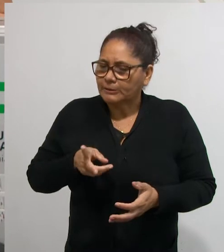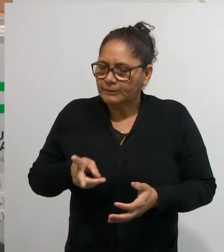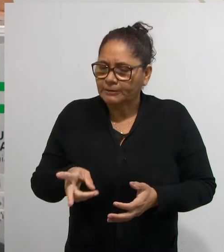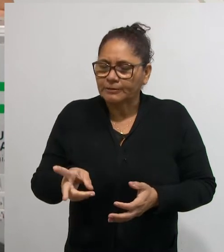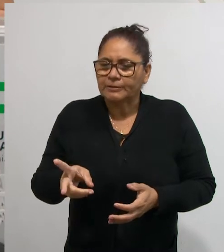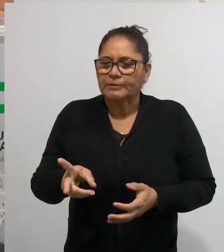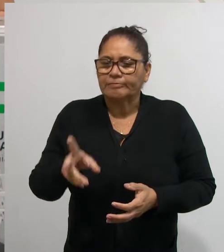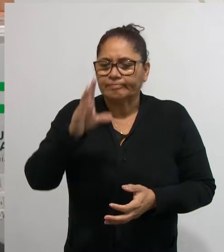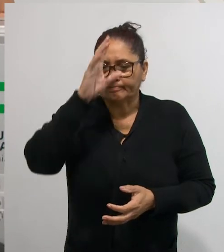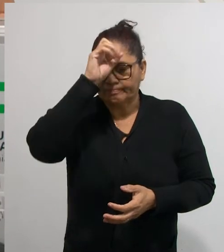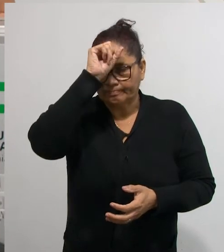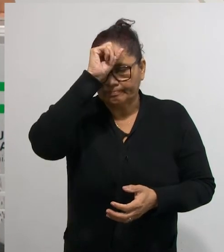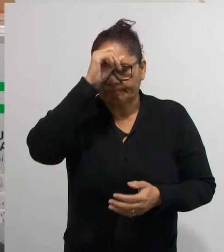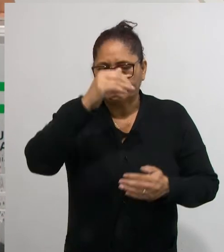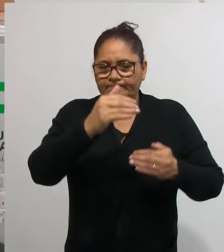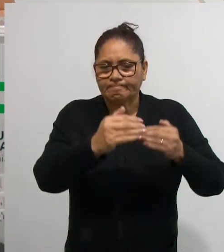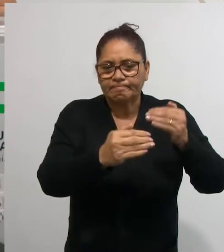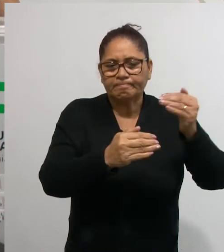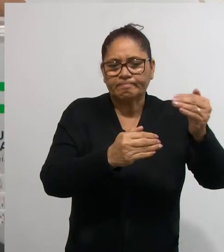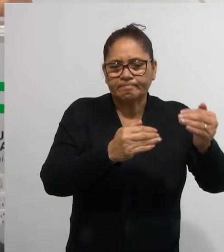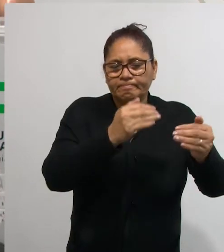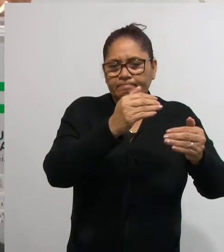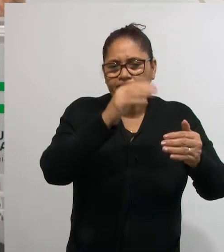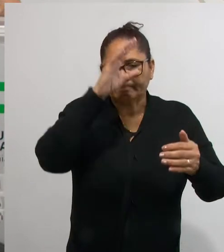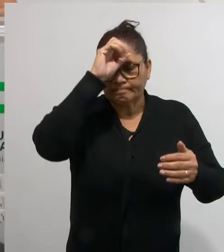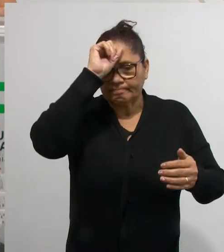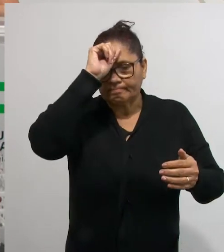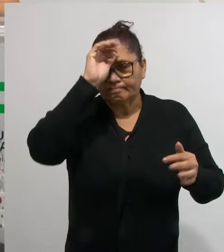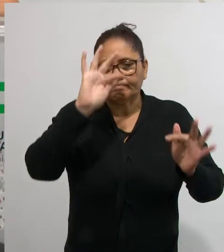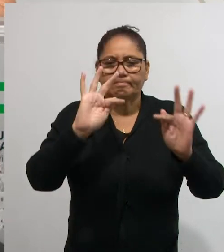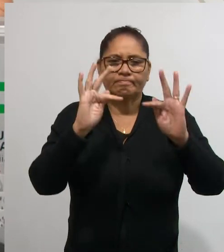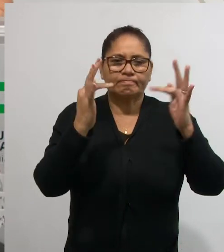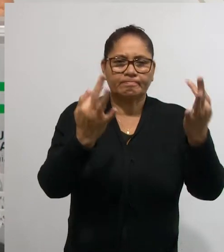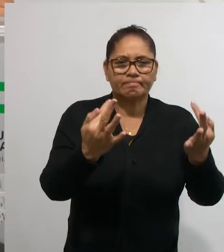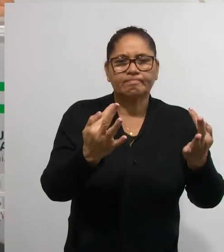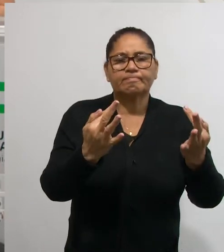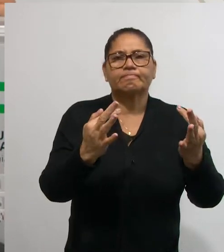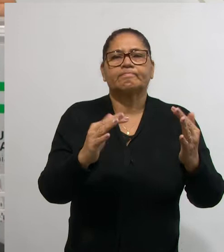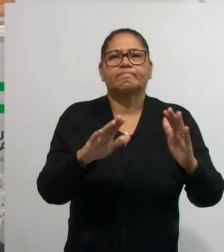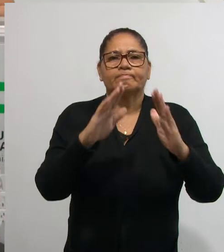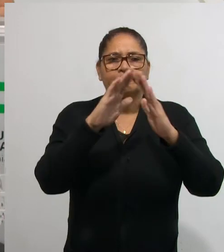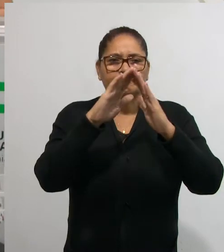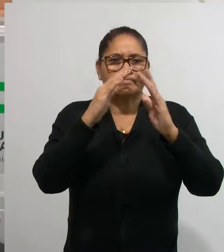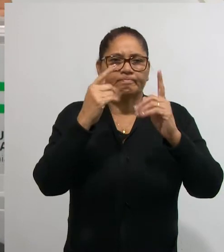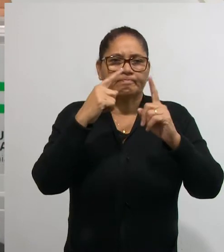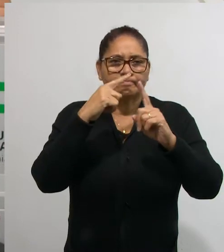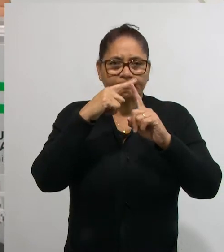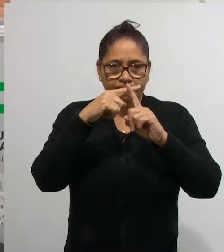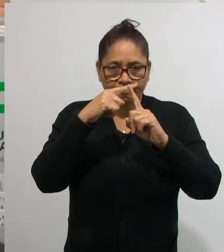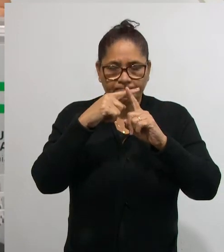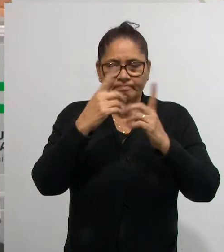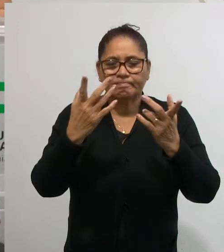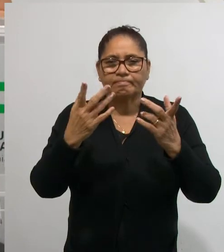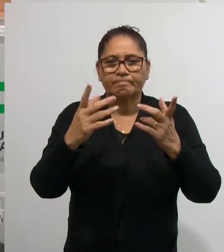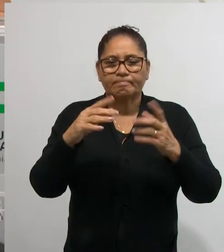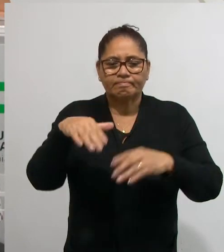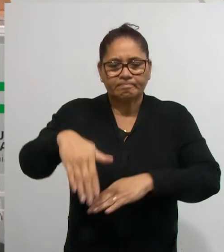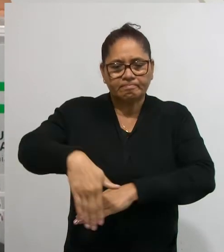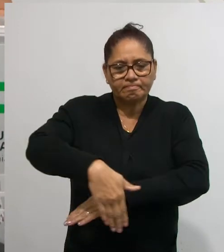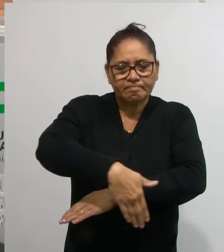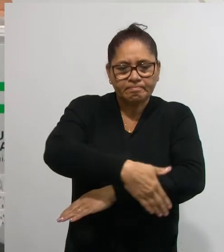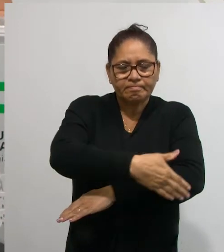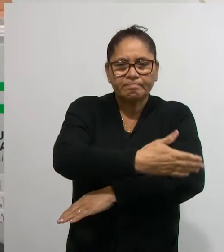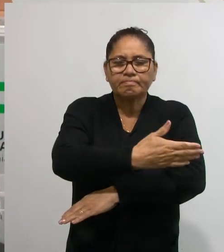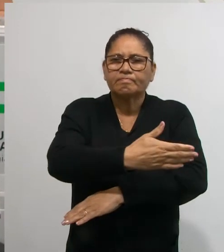aprendendo. E nesse processo de aprendizagem, ele aprende com a família, ele aprende na igreja, ele aprende na rua, ele